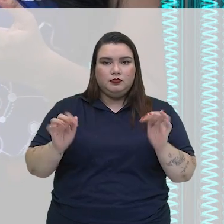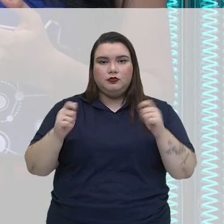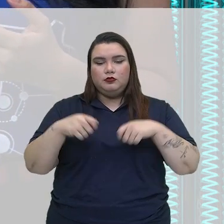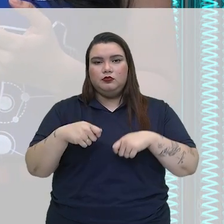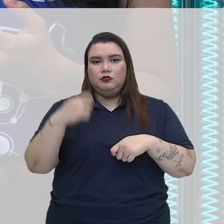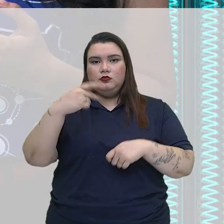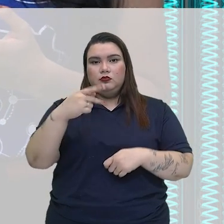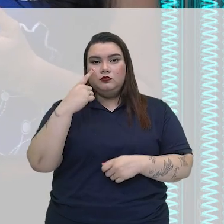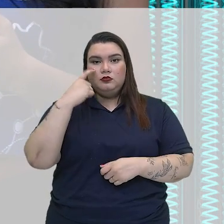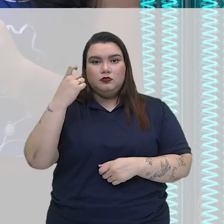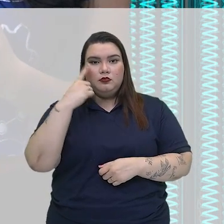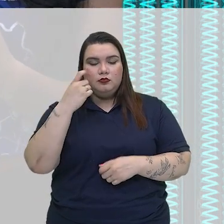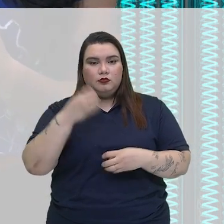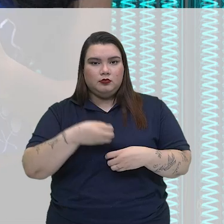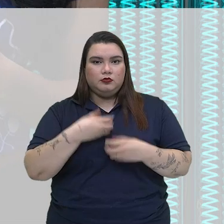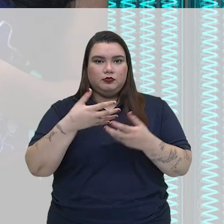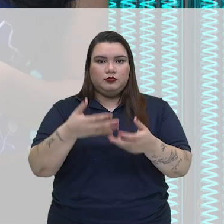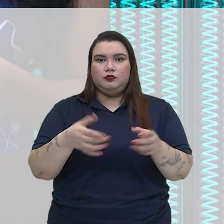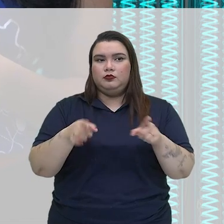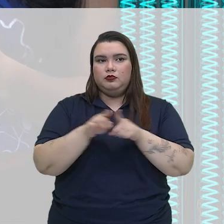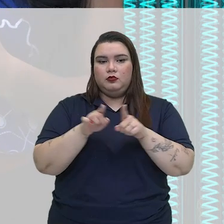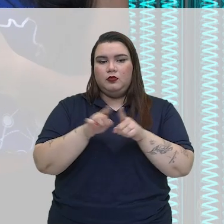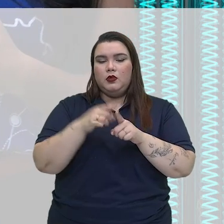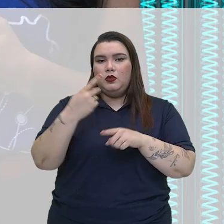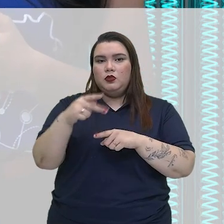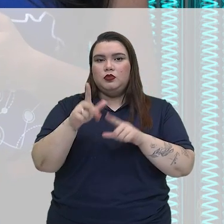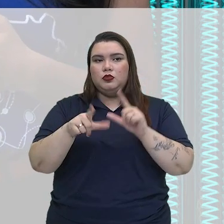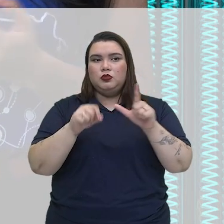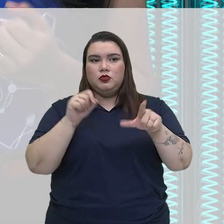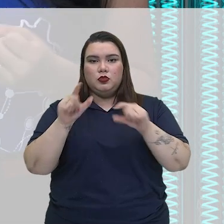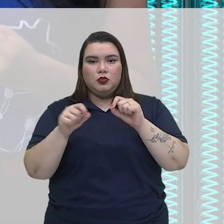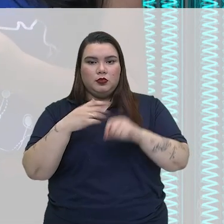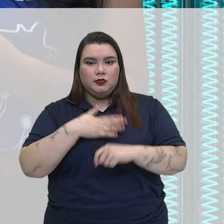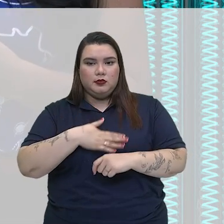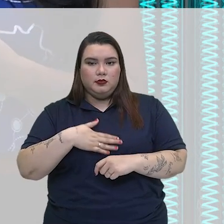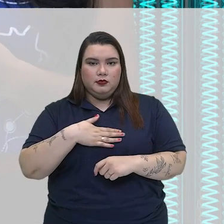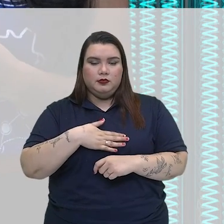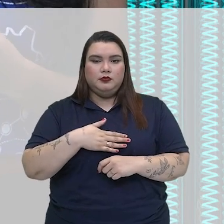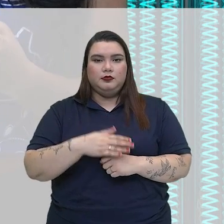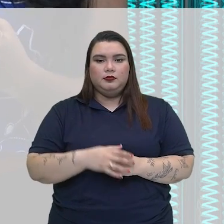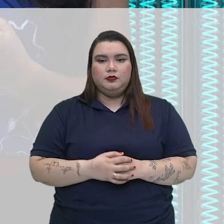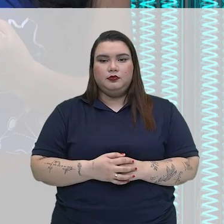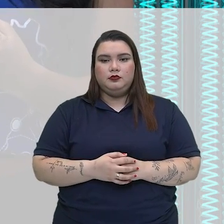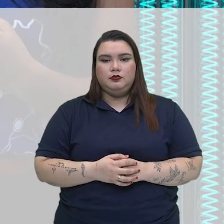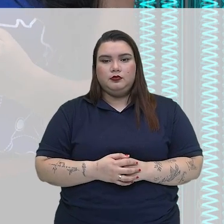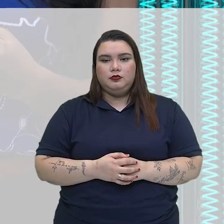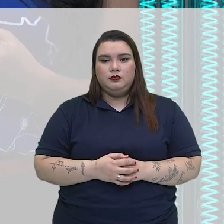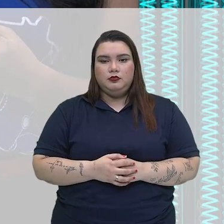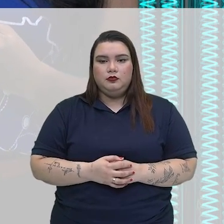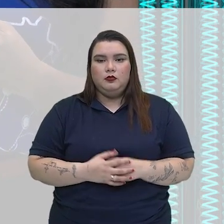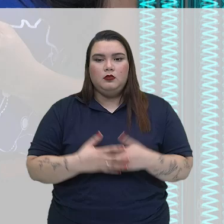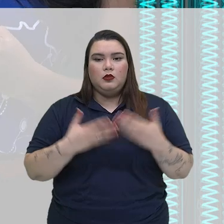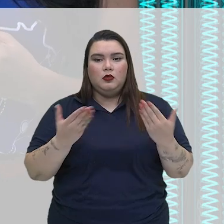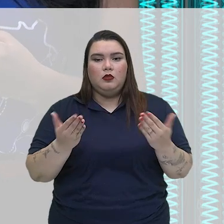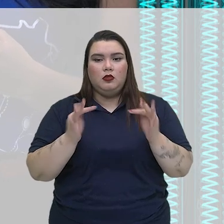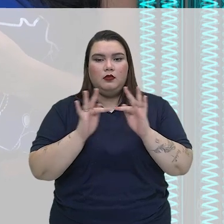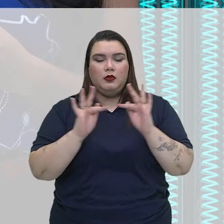seus interesses e sobre as suas preferências, ok? Então, quais são as expressões? I